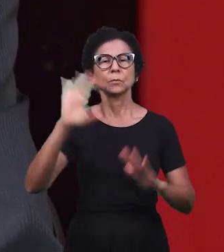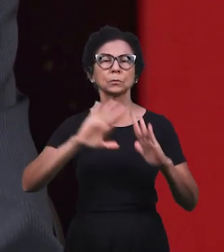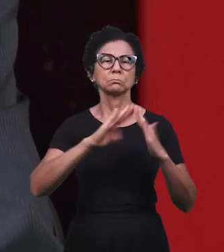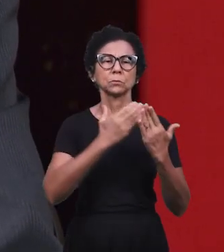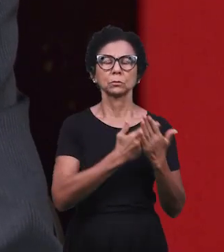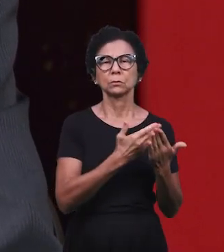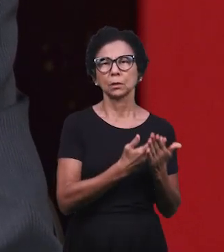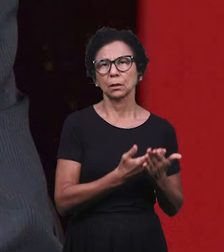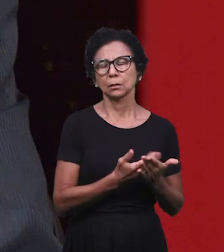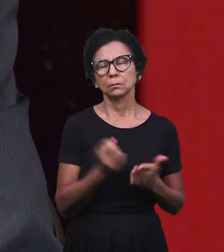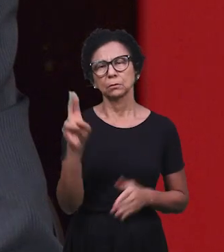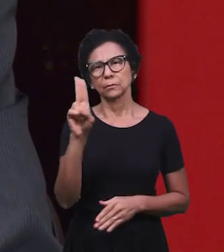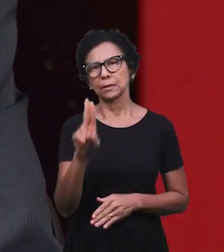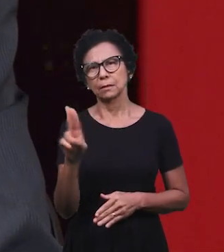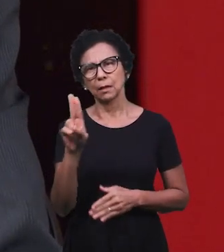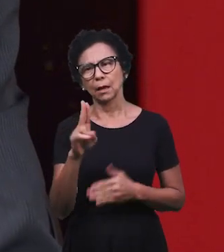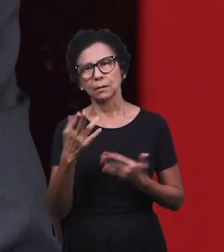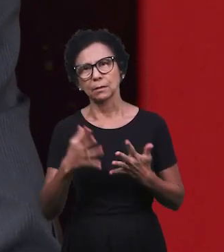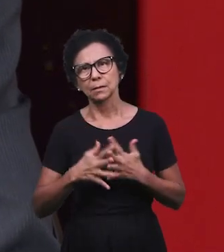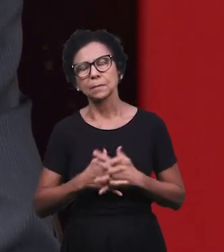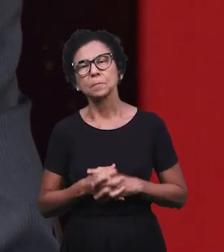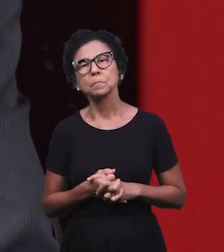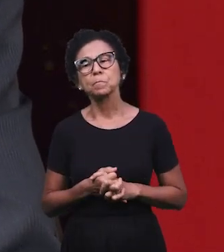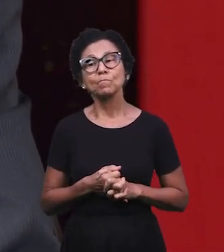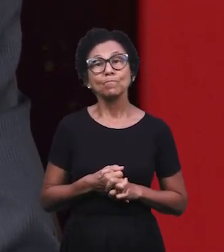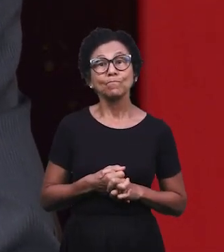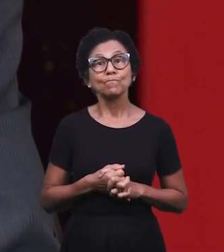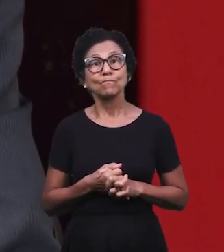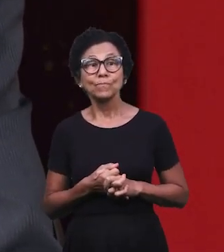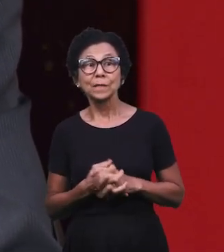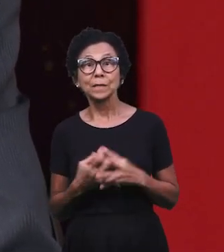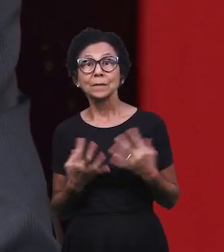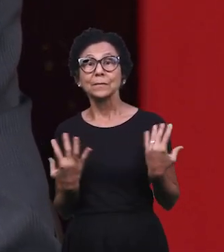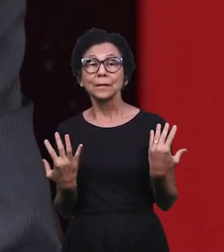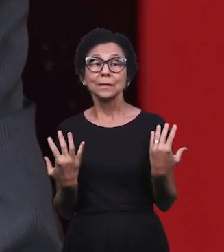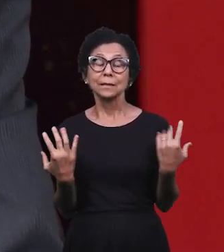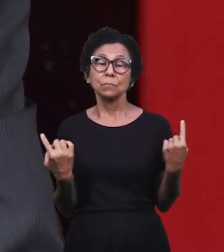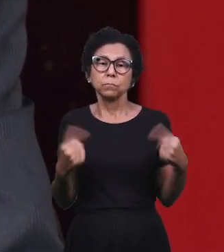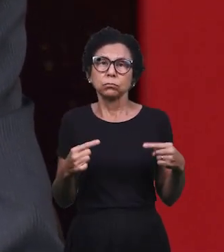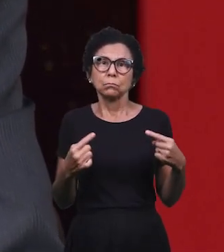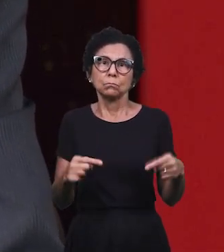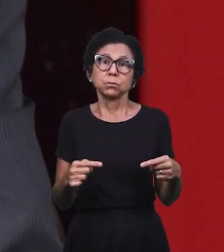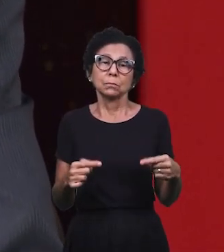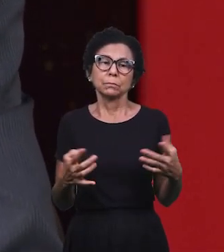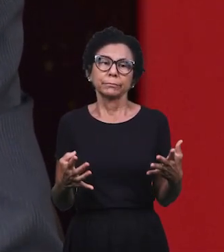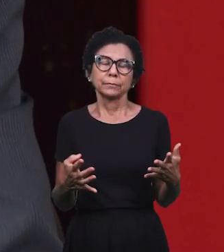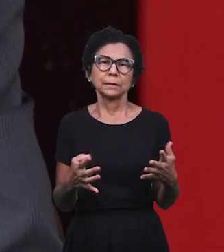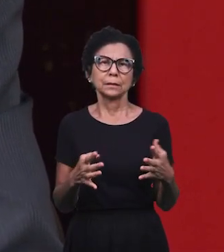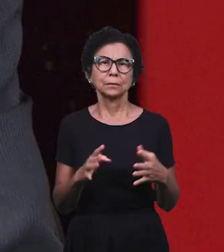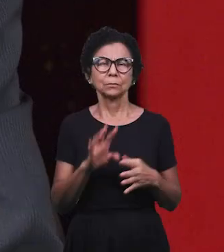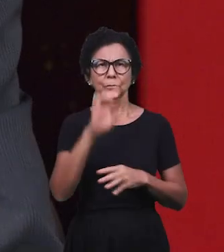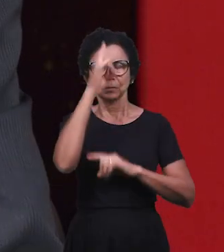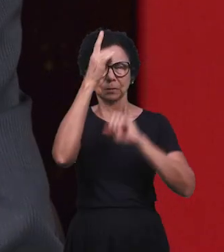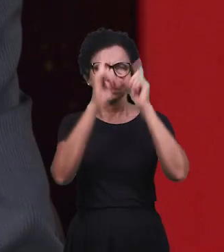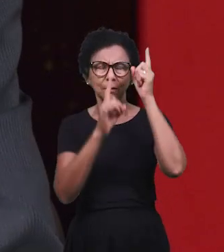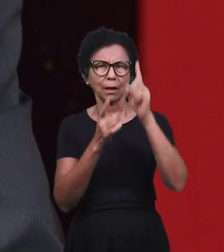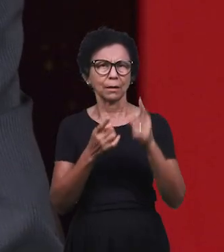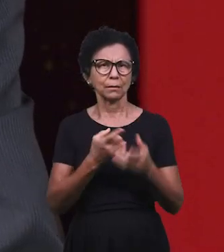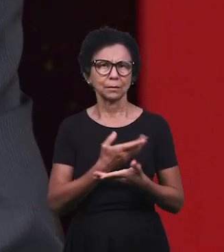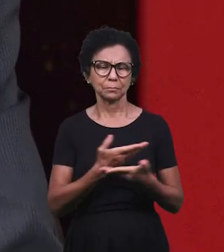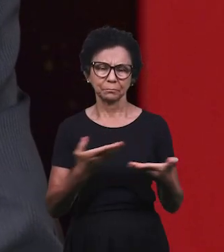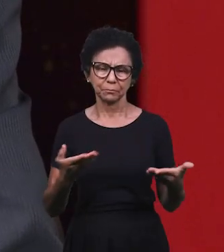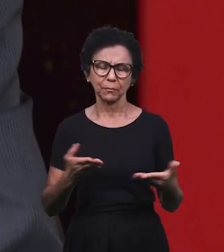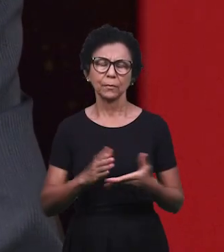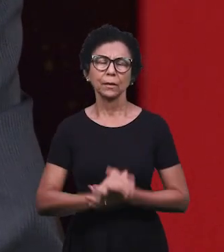que muitas vezes são confrontados, com diversas ideias. E estamos aqui para, mais